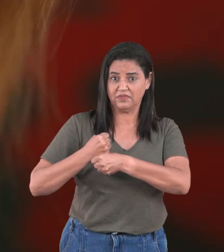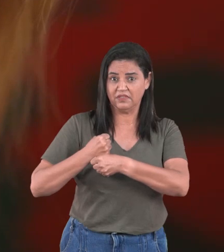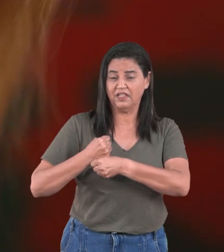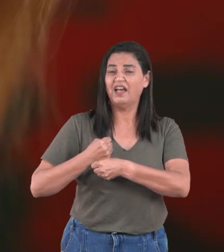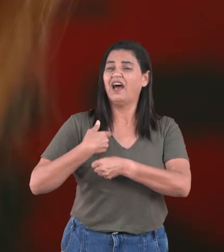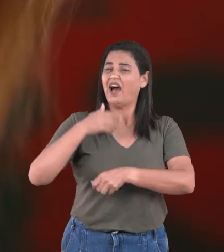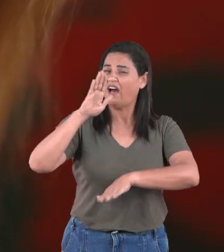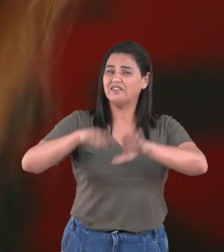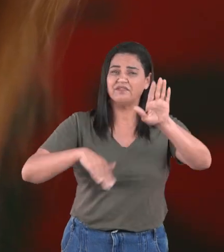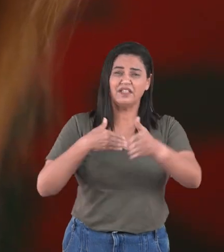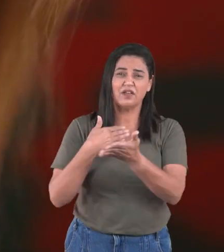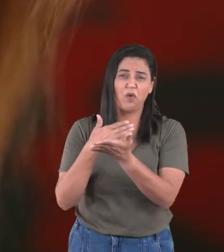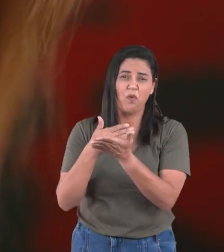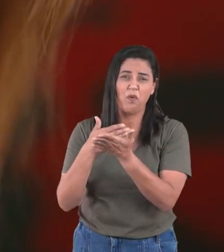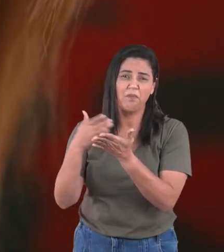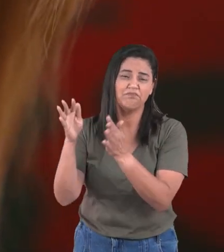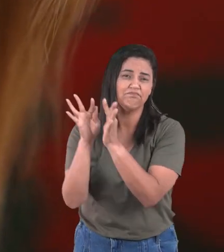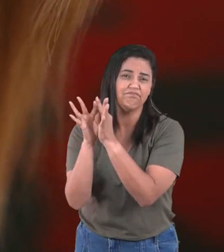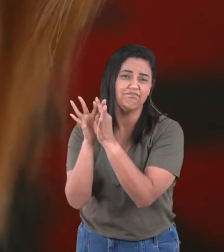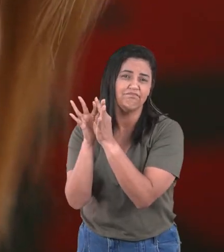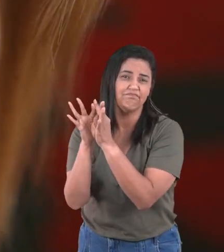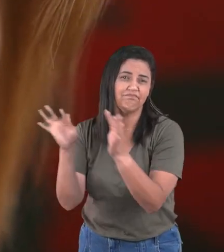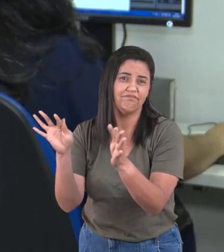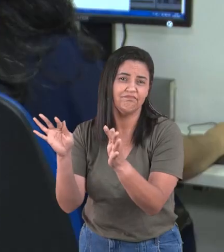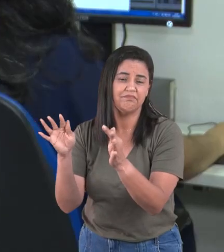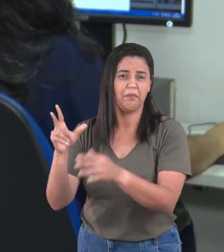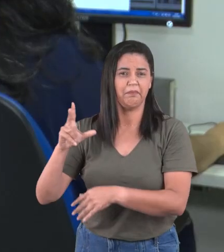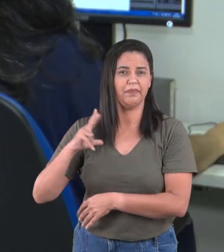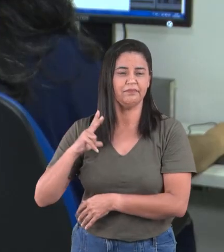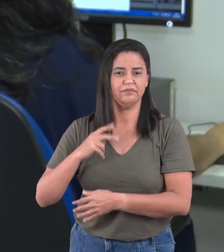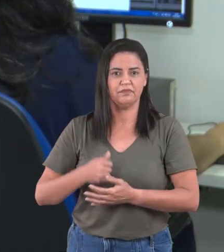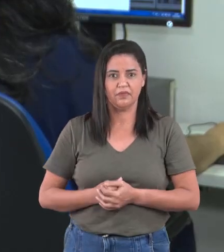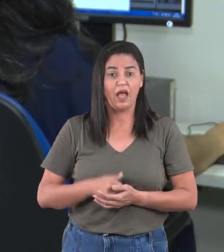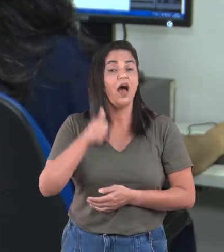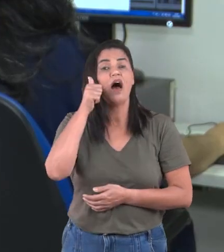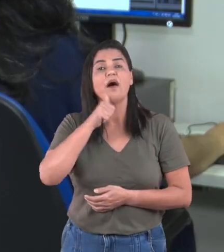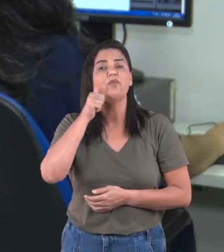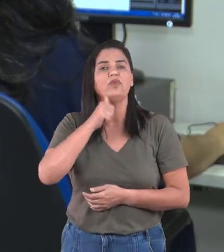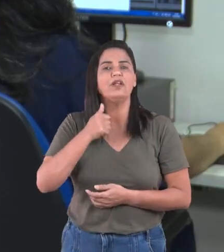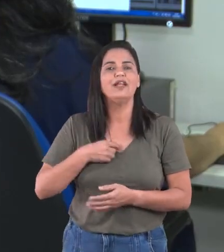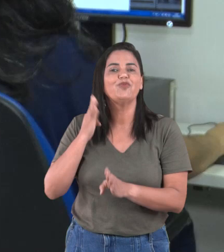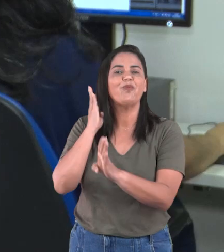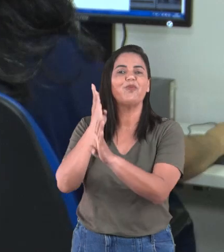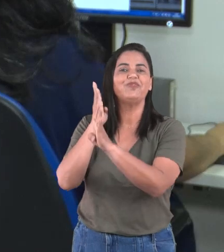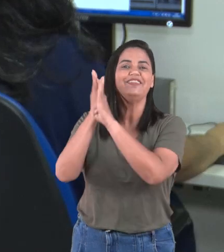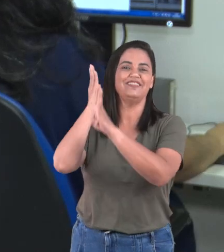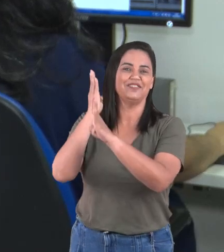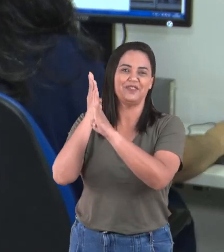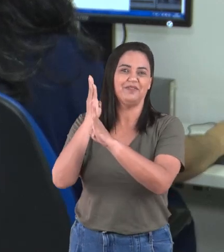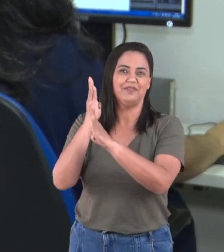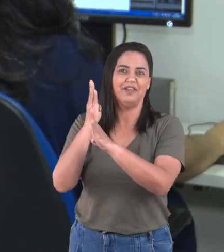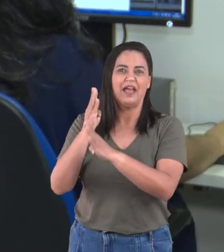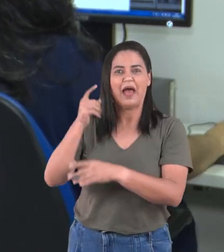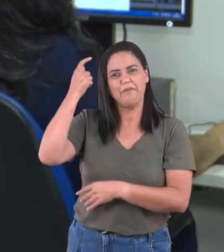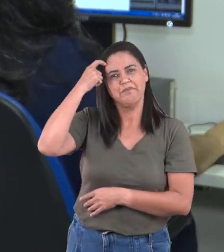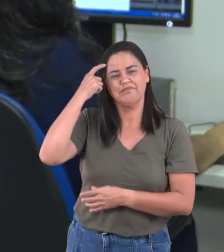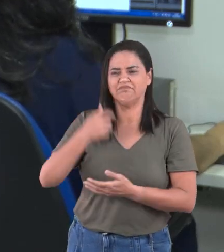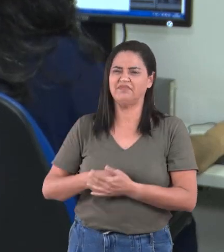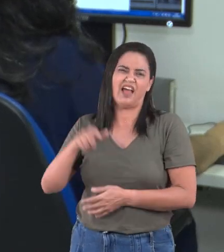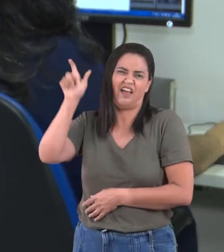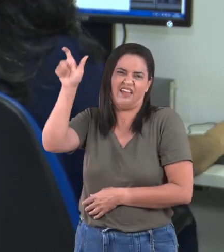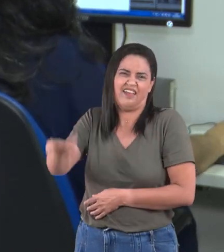que muitas vezes começam de forma sutil. Muitas vezes as mulheres não identificam essa fase.